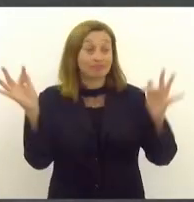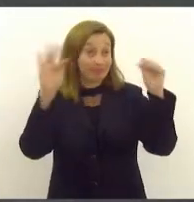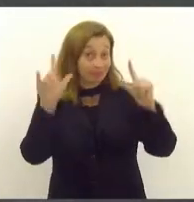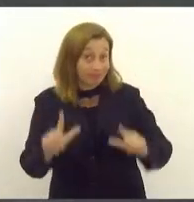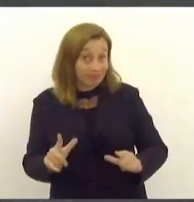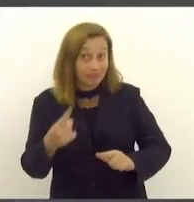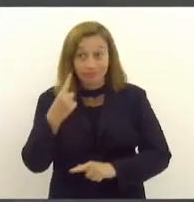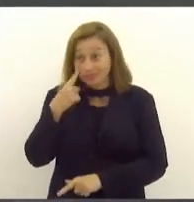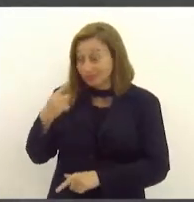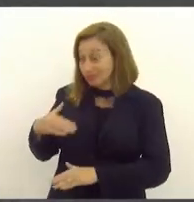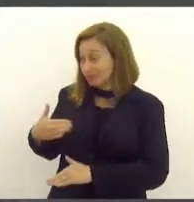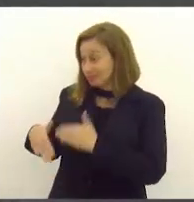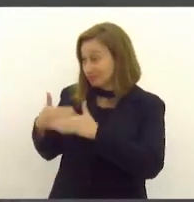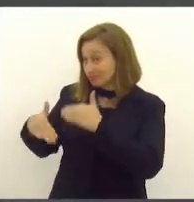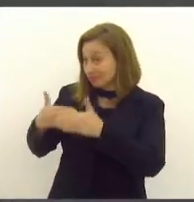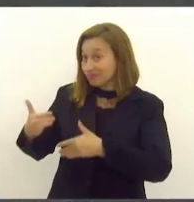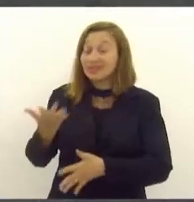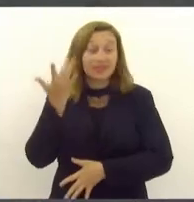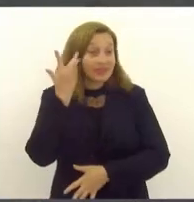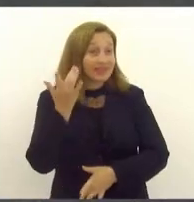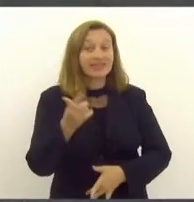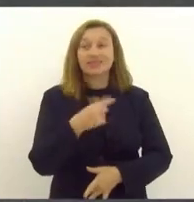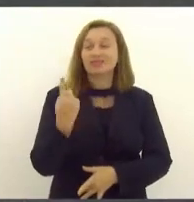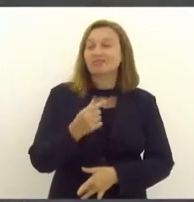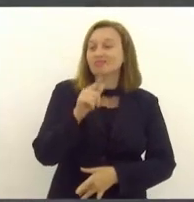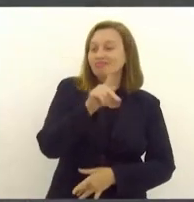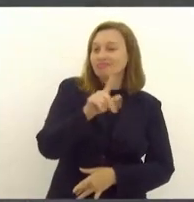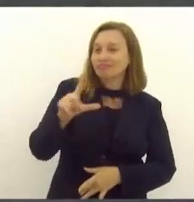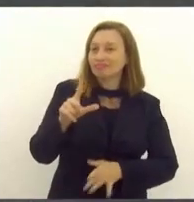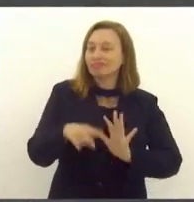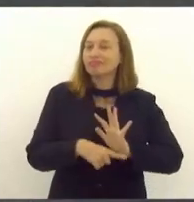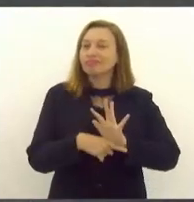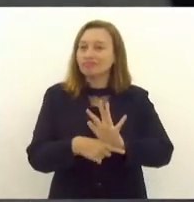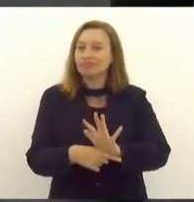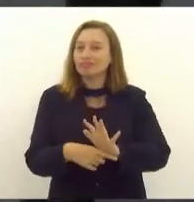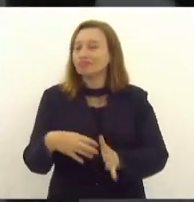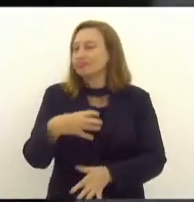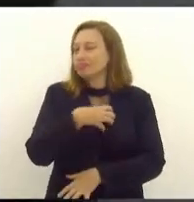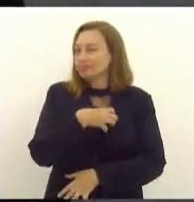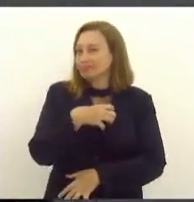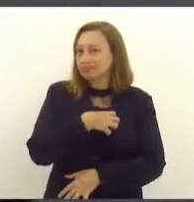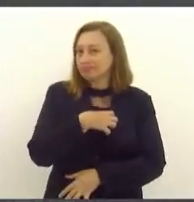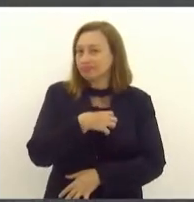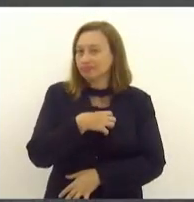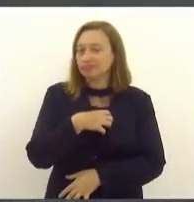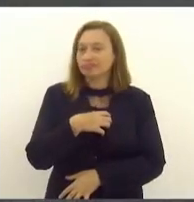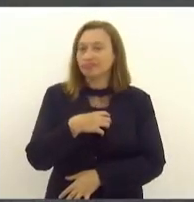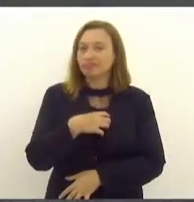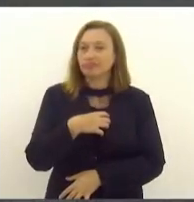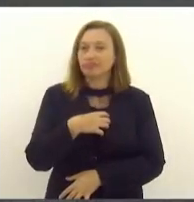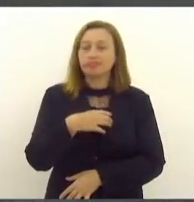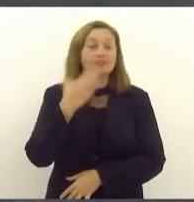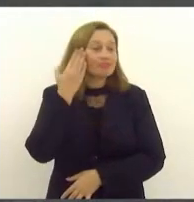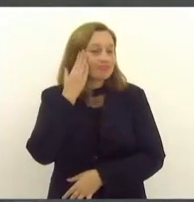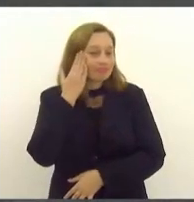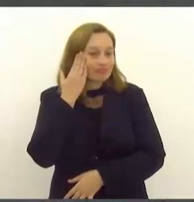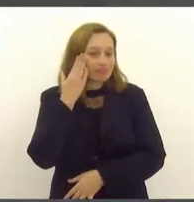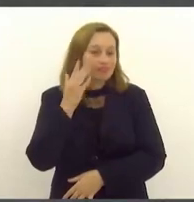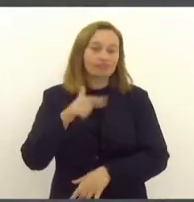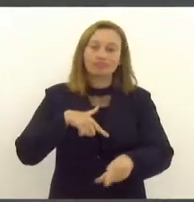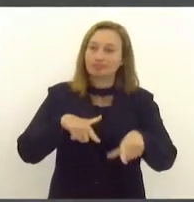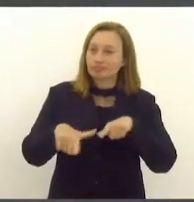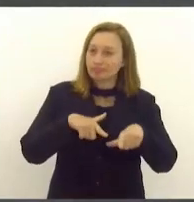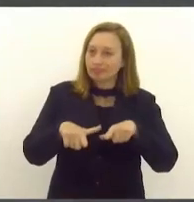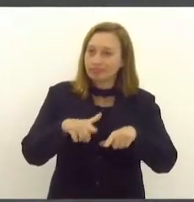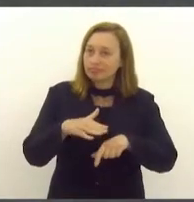por vê-las prosperar e acho que o nosso PL venha contribuir nesse sentido muito em função de compreender que o emprego